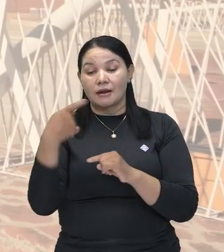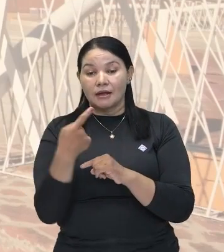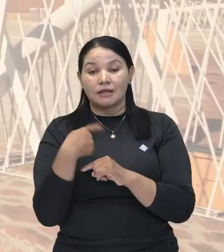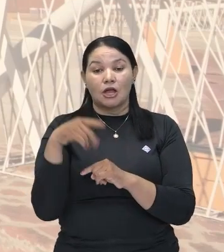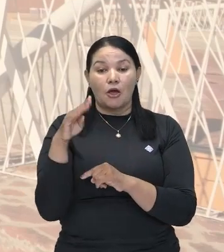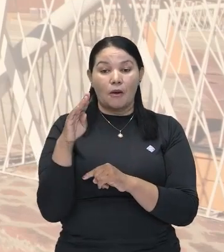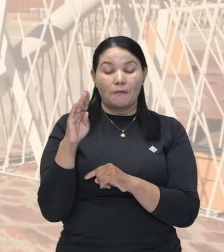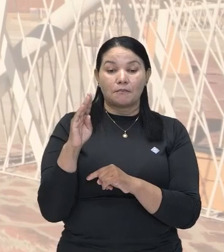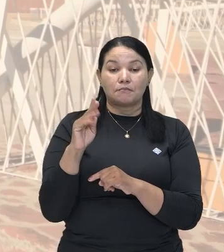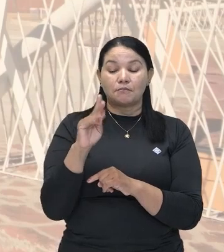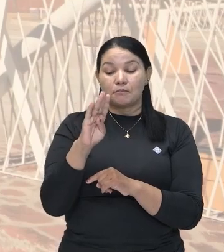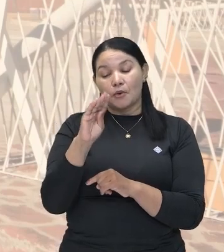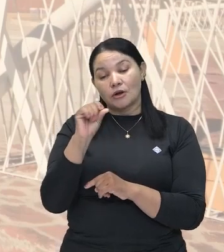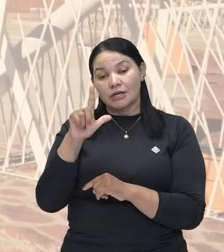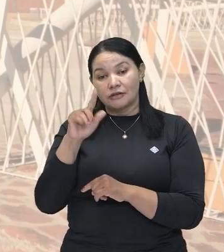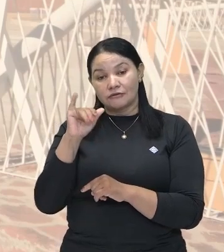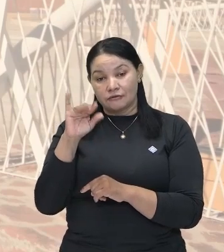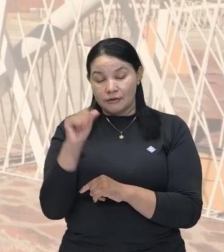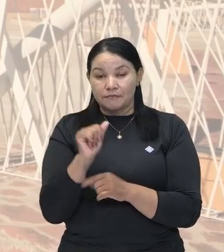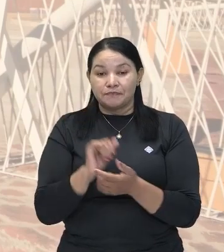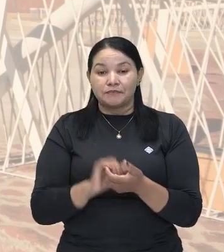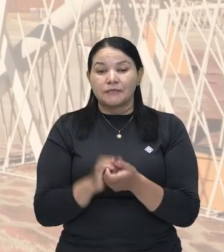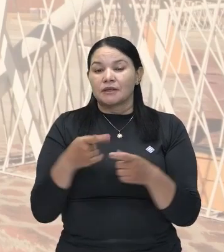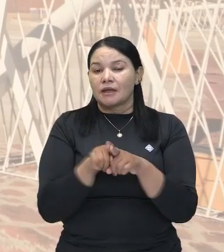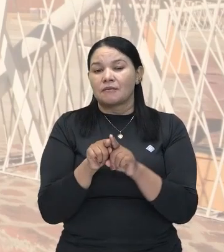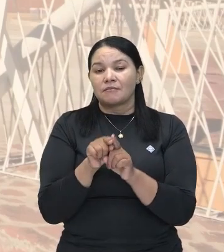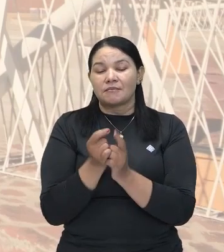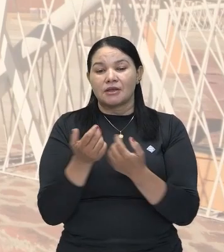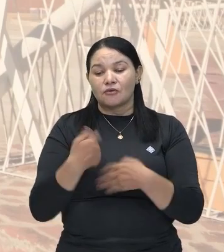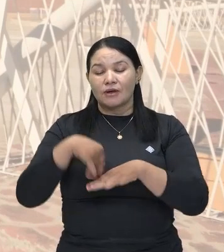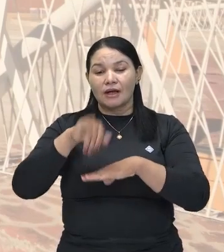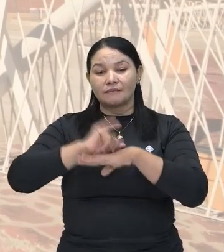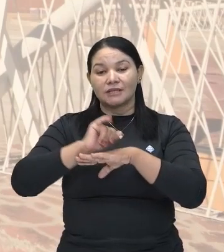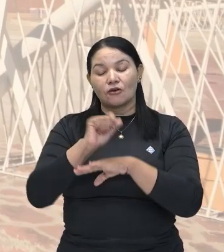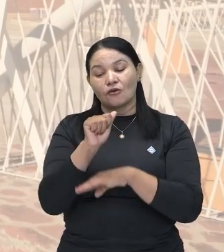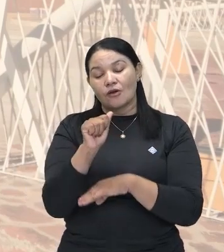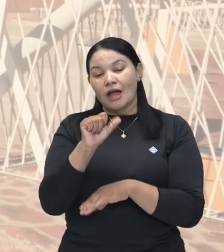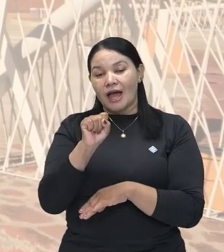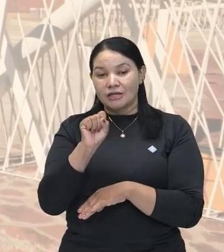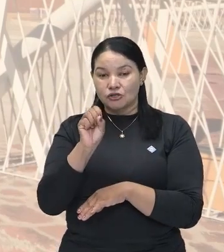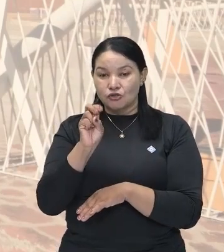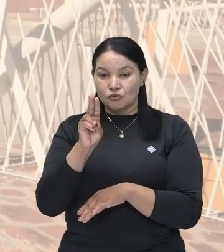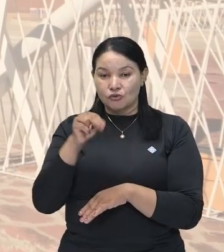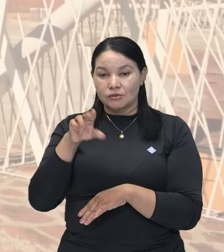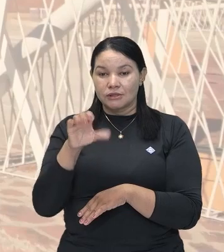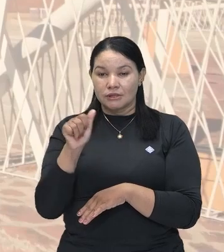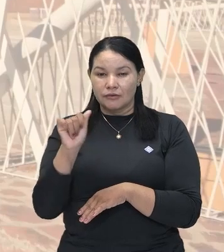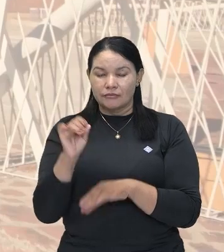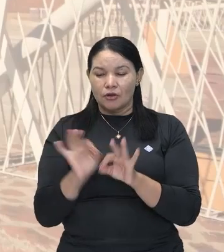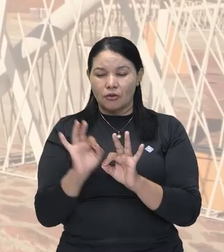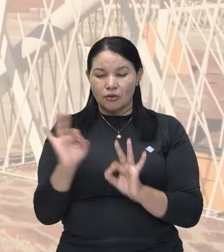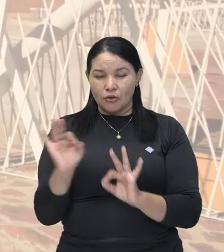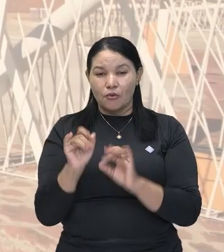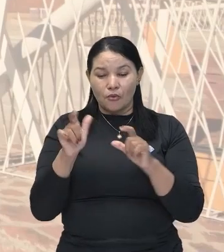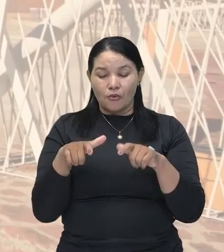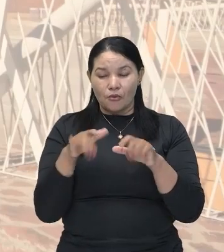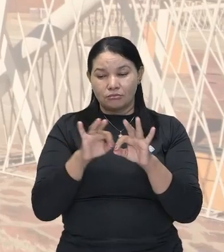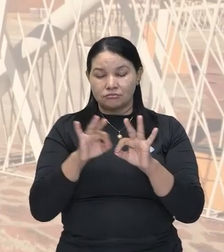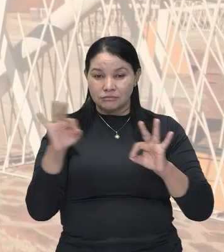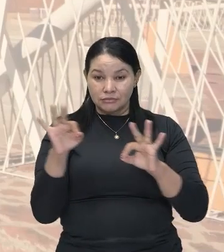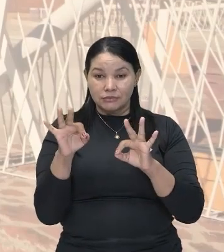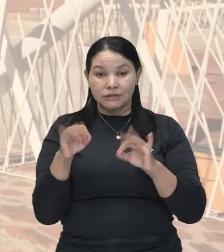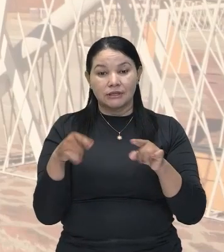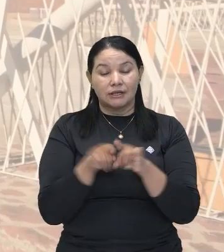Paraguai, cuja capital é Assunção, é um país assim tremendo, de uma população extensa até para o tamanho territorial do